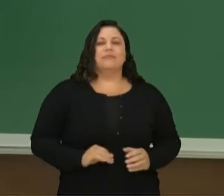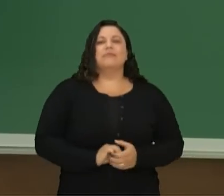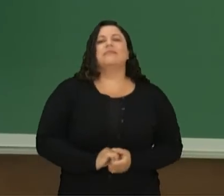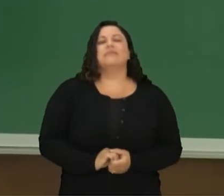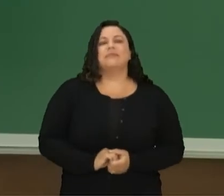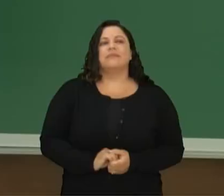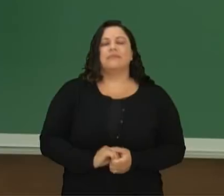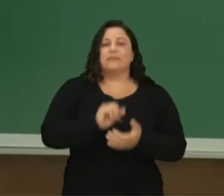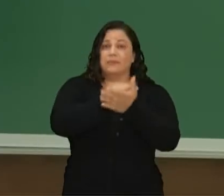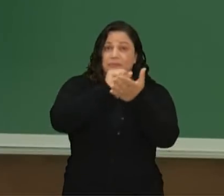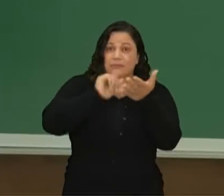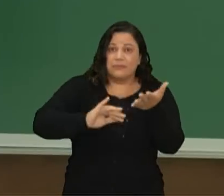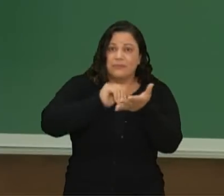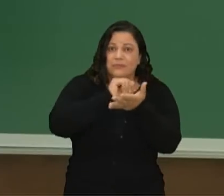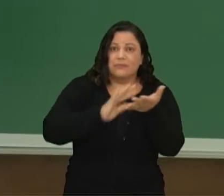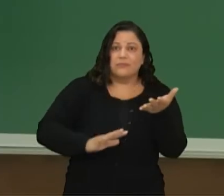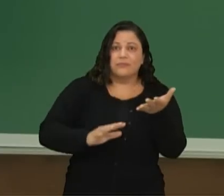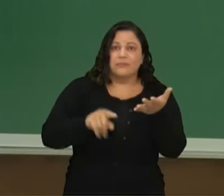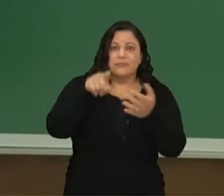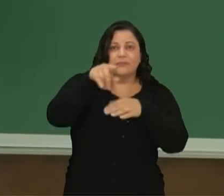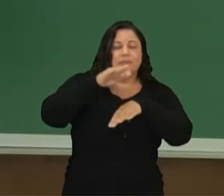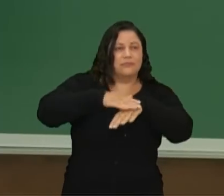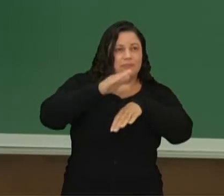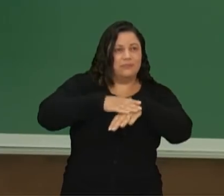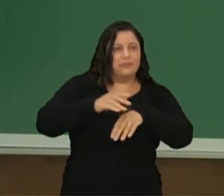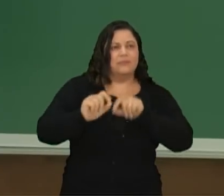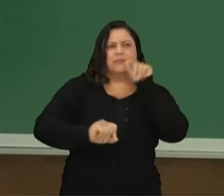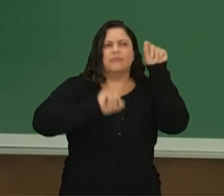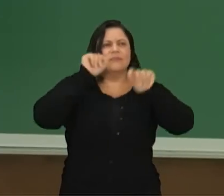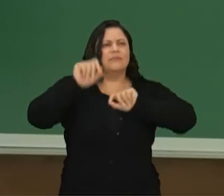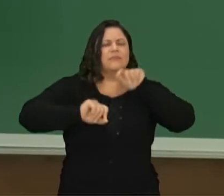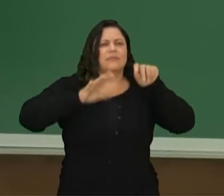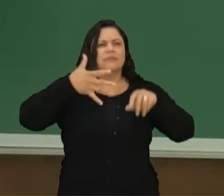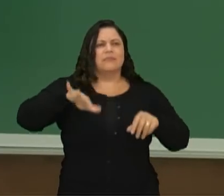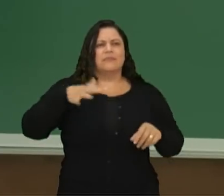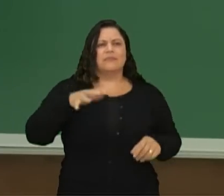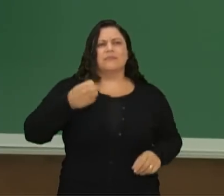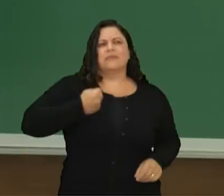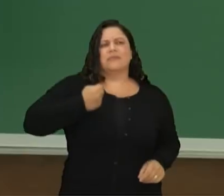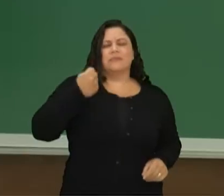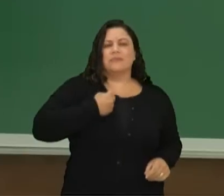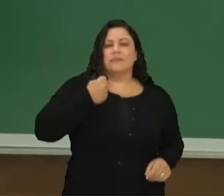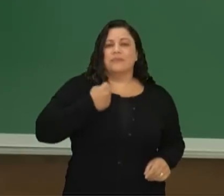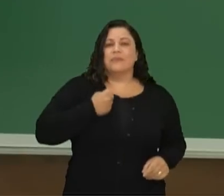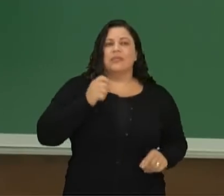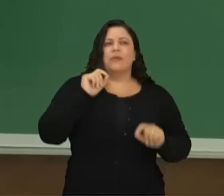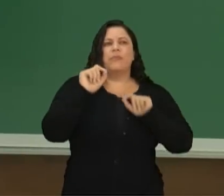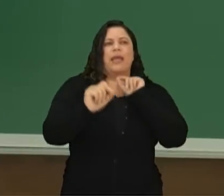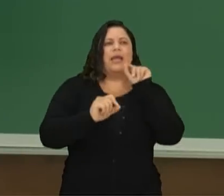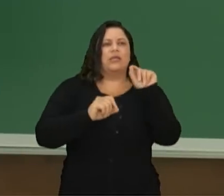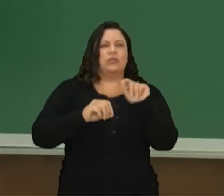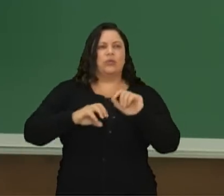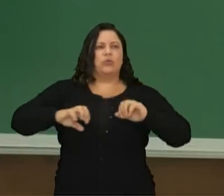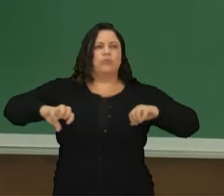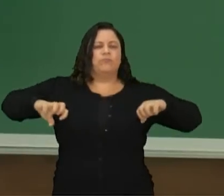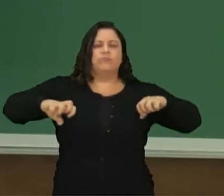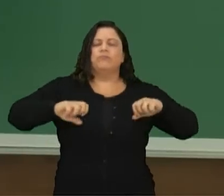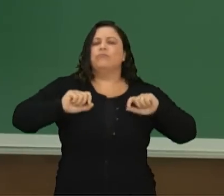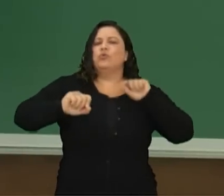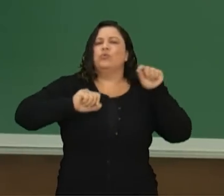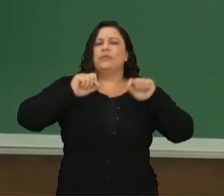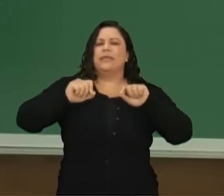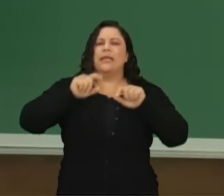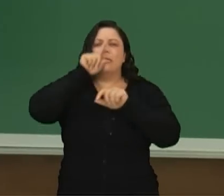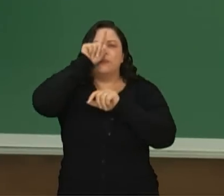Mais um exercício para vocês resolverem. Qual é a média do número de acidentes sofridos por funcionários